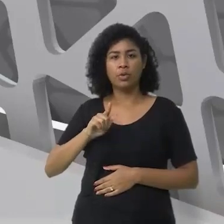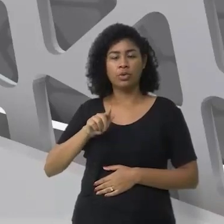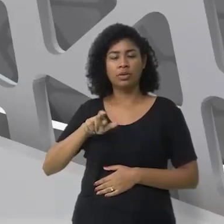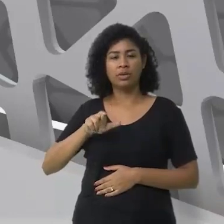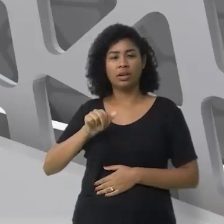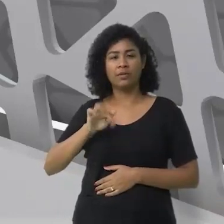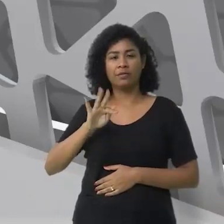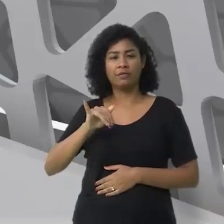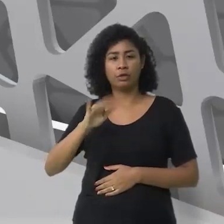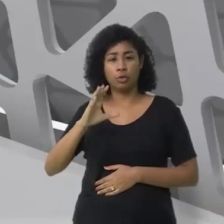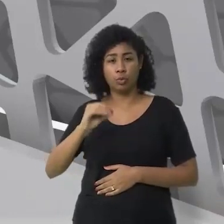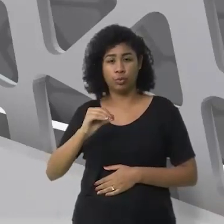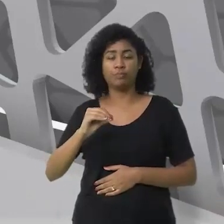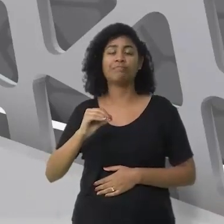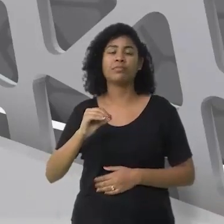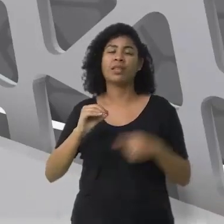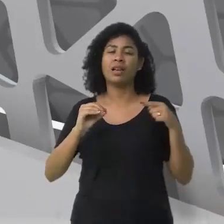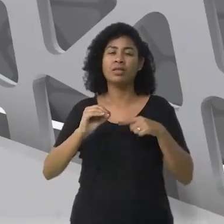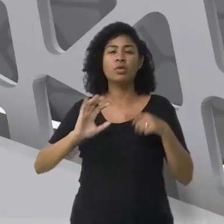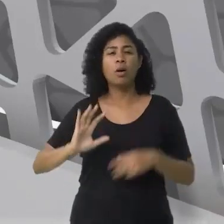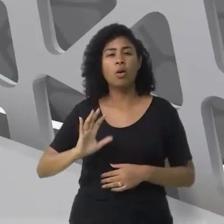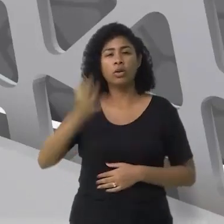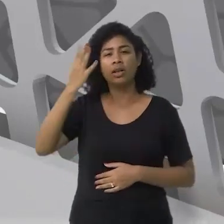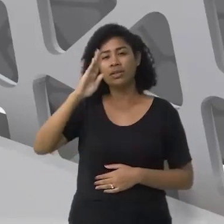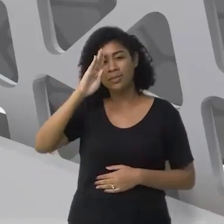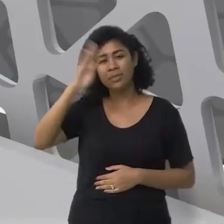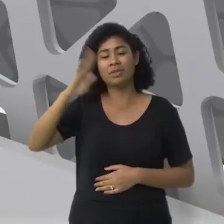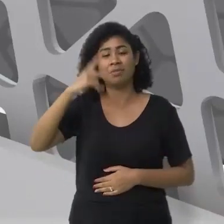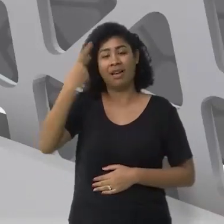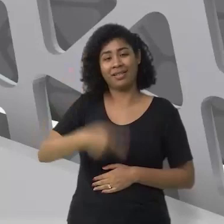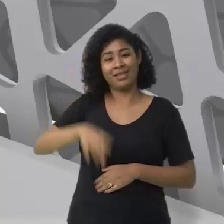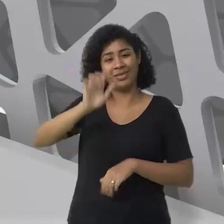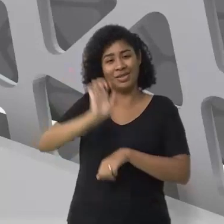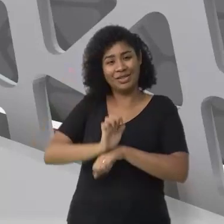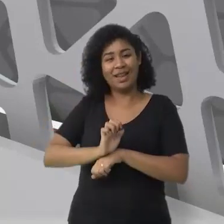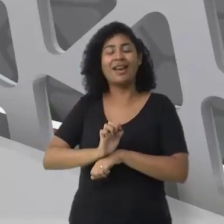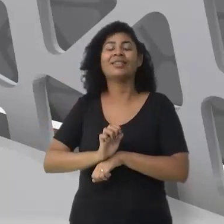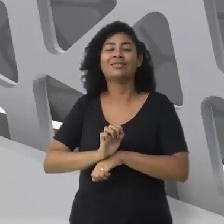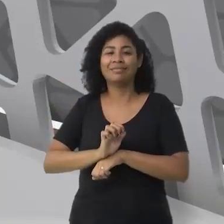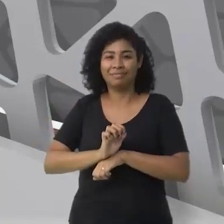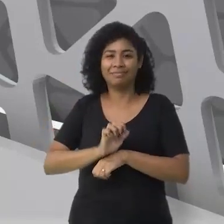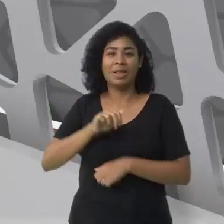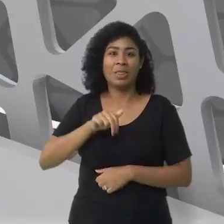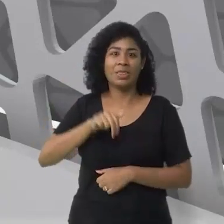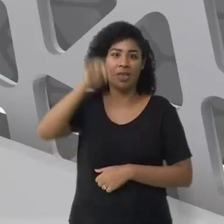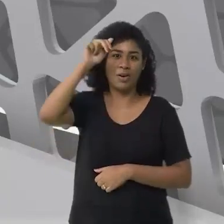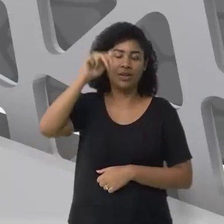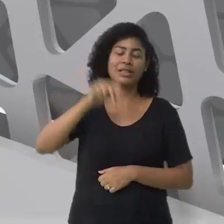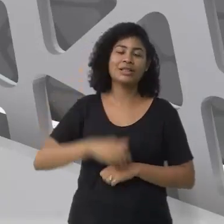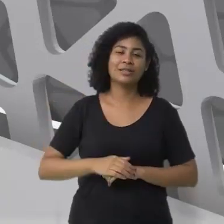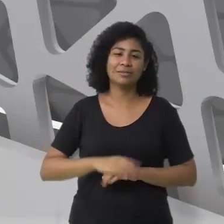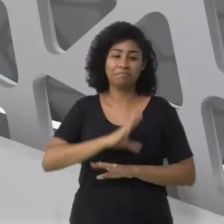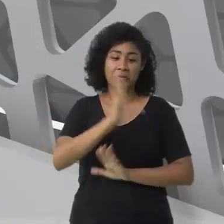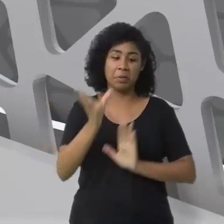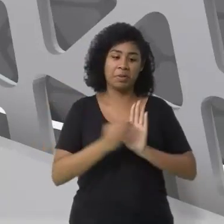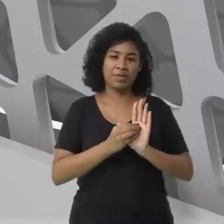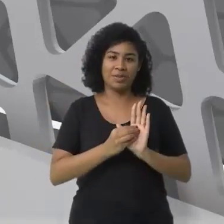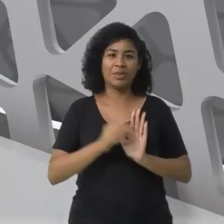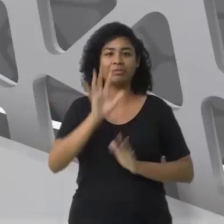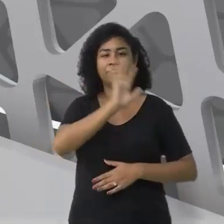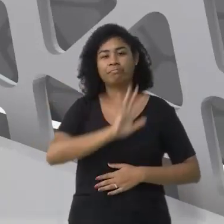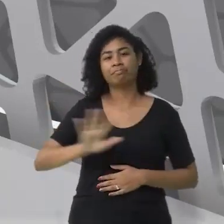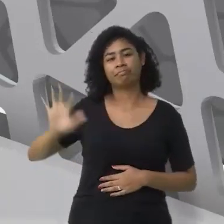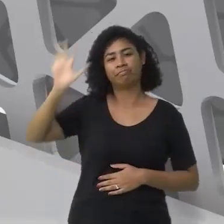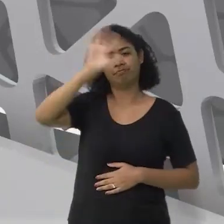exemplo. Isso a gente observa muito aqui no nosso estado, na nossa região, na região norte, na Amazônia, né?